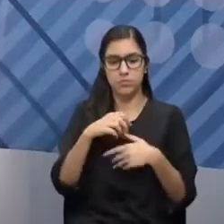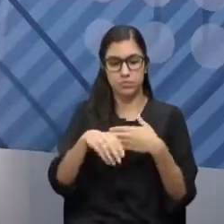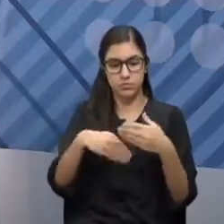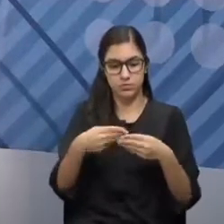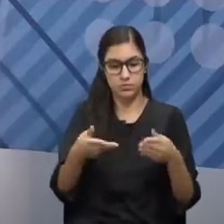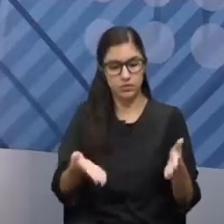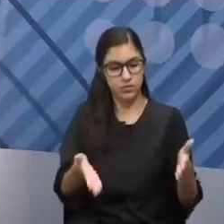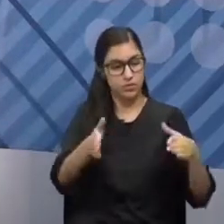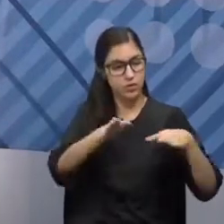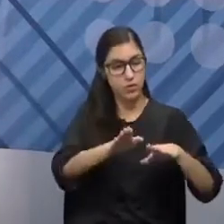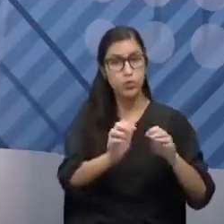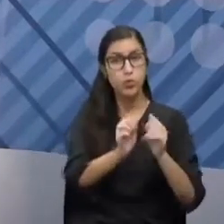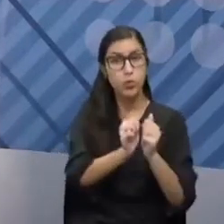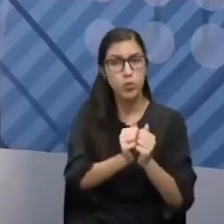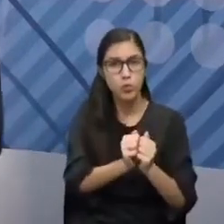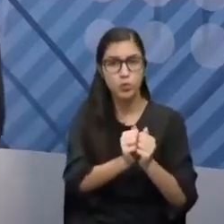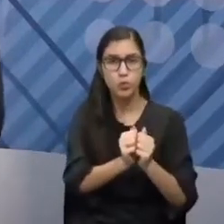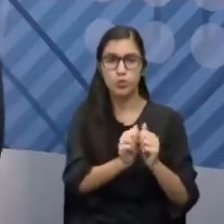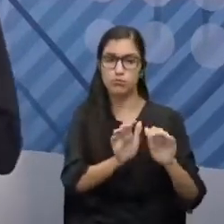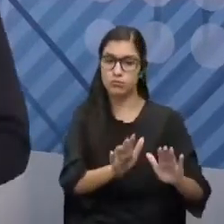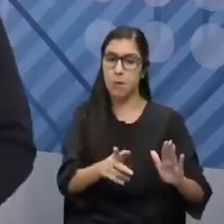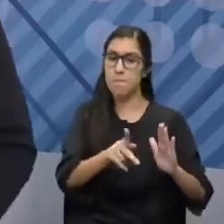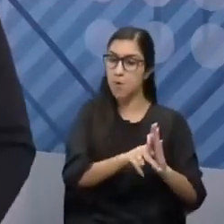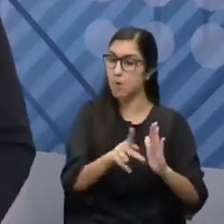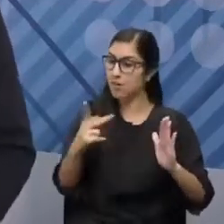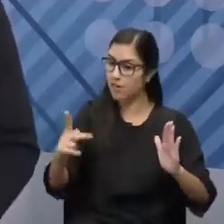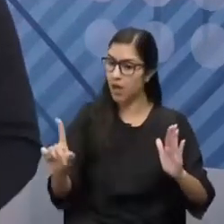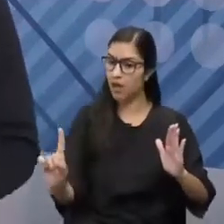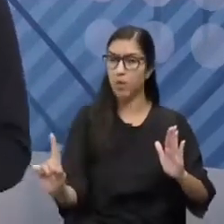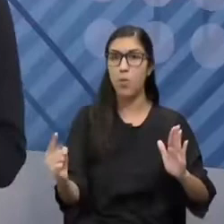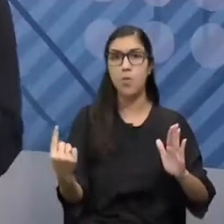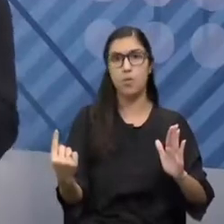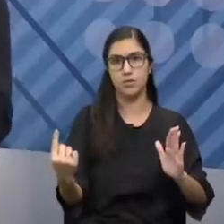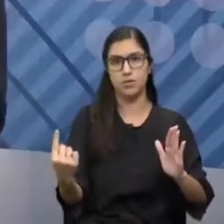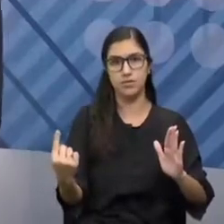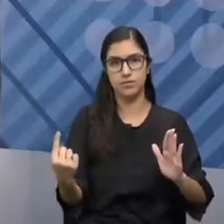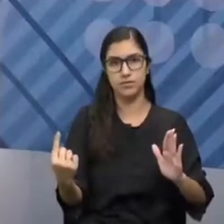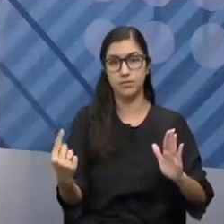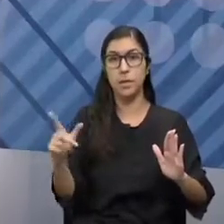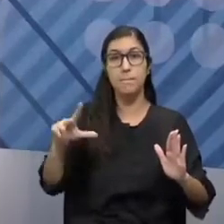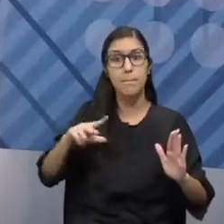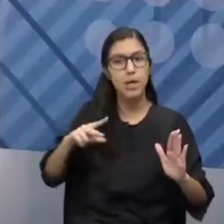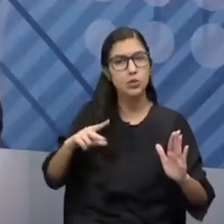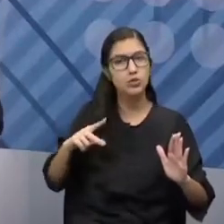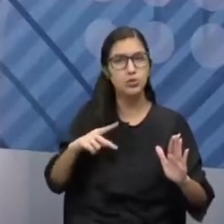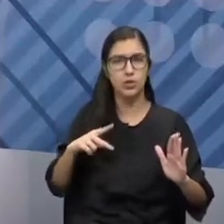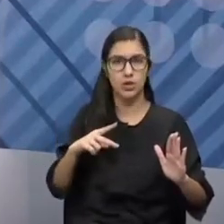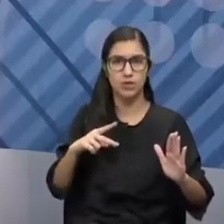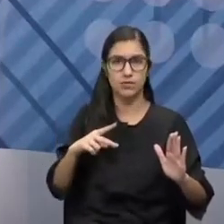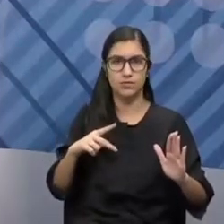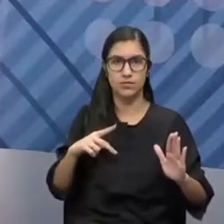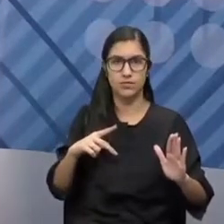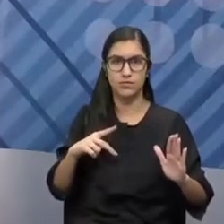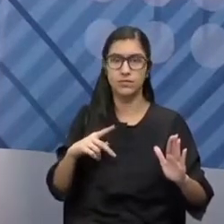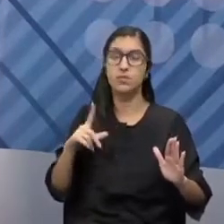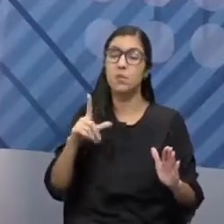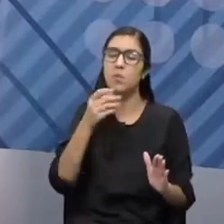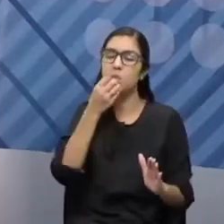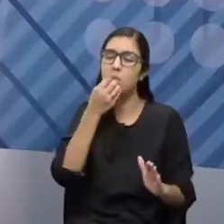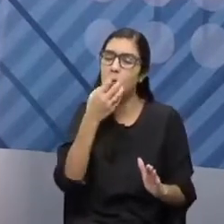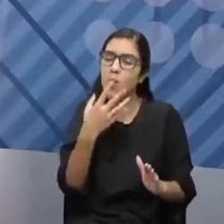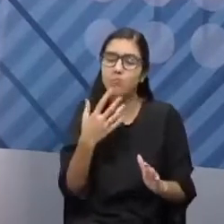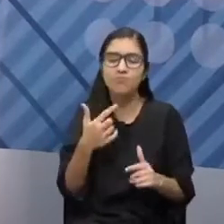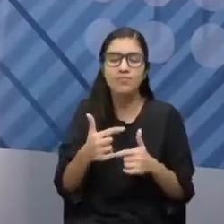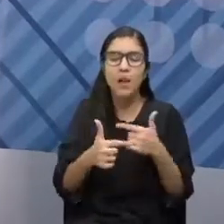na caixinha junto com os objetos reservados para aquela criança. É uma coisa particular. E isso fica um trabalho